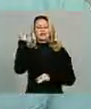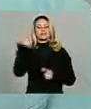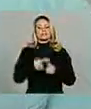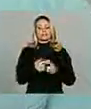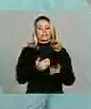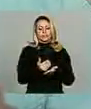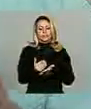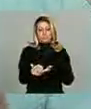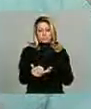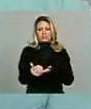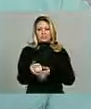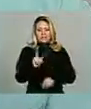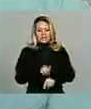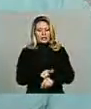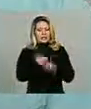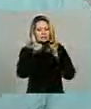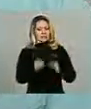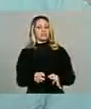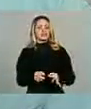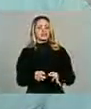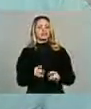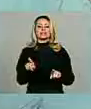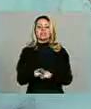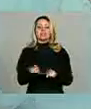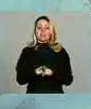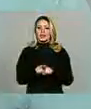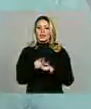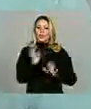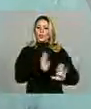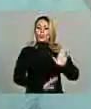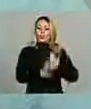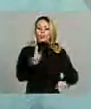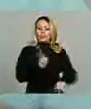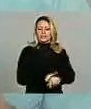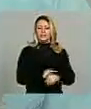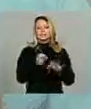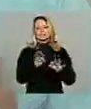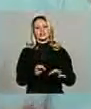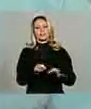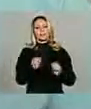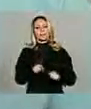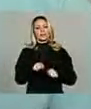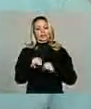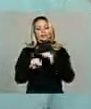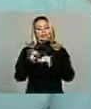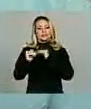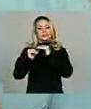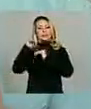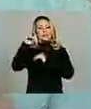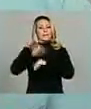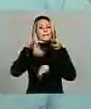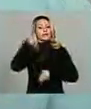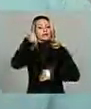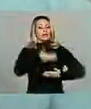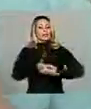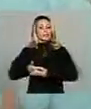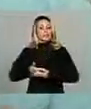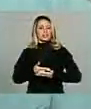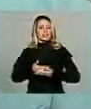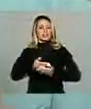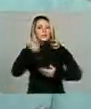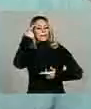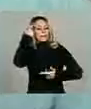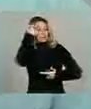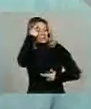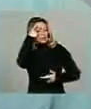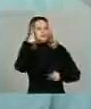momento que ele for feito no tempo certo e foi feita a intervenção no tempo certo, o bebezinho pode ter uma evolução boa do ponto de vista neurológico, do ponto